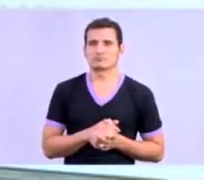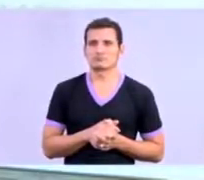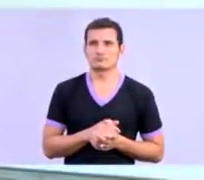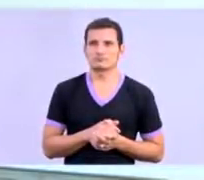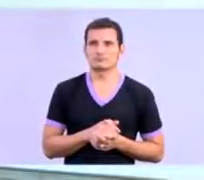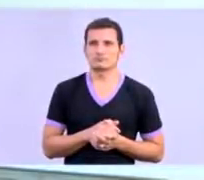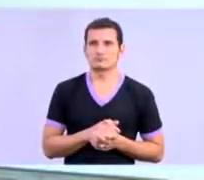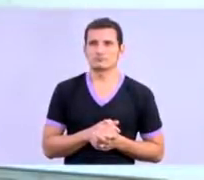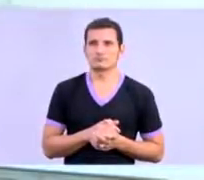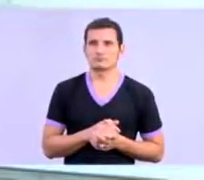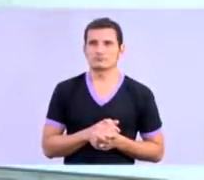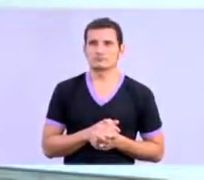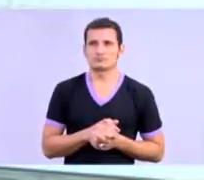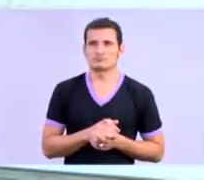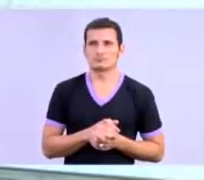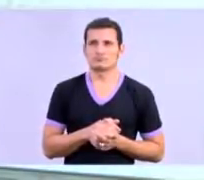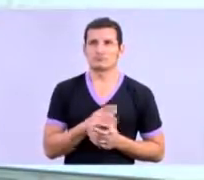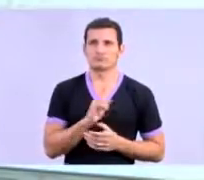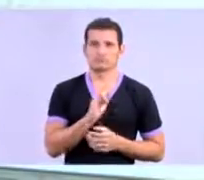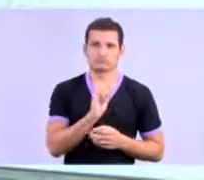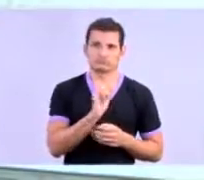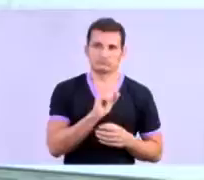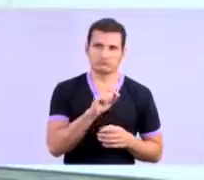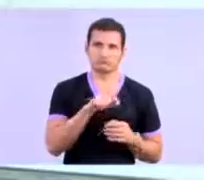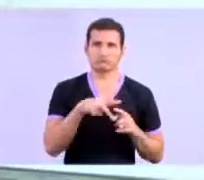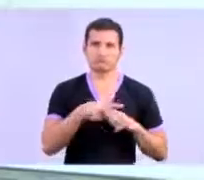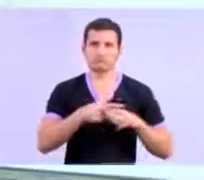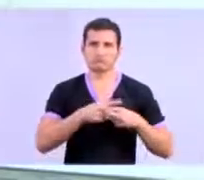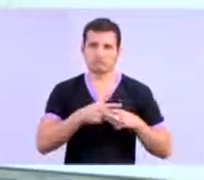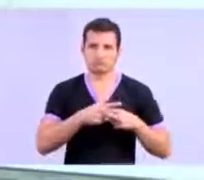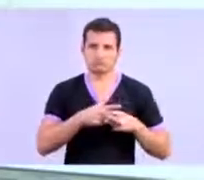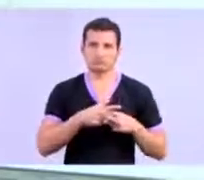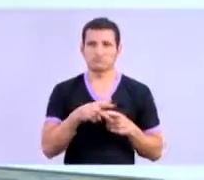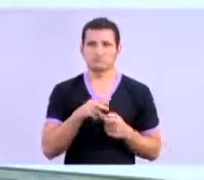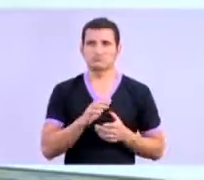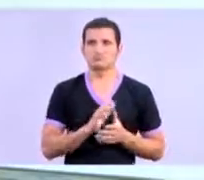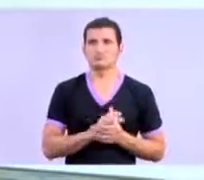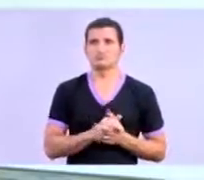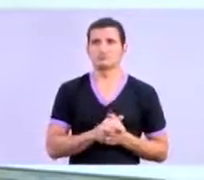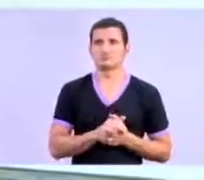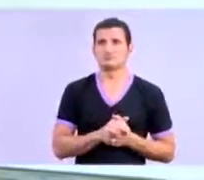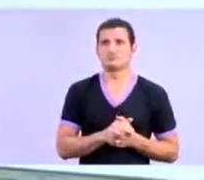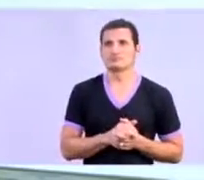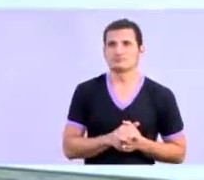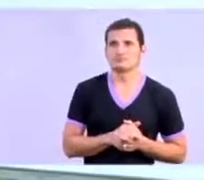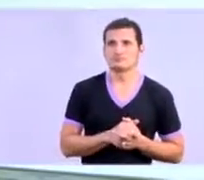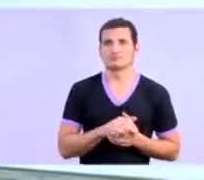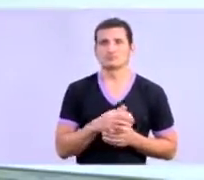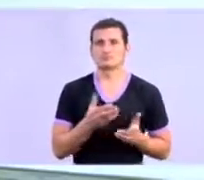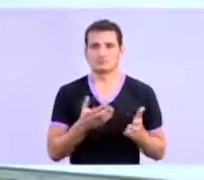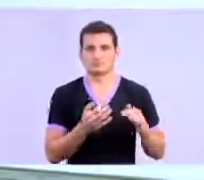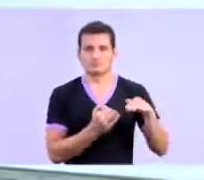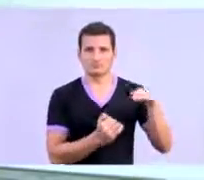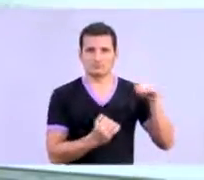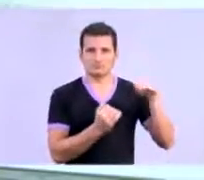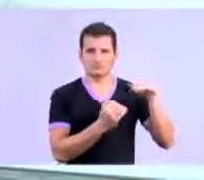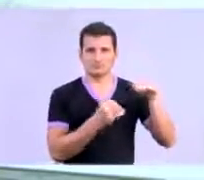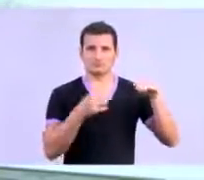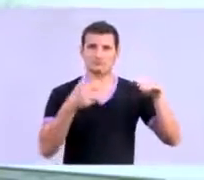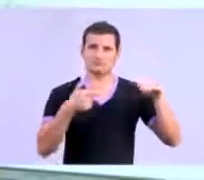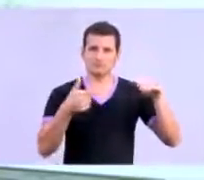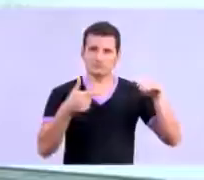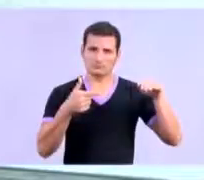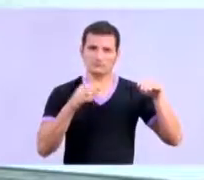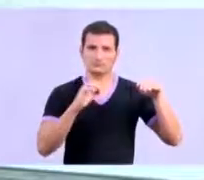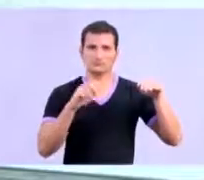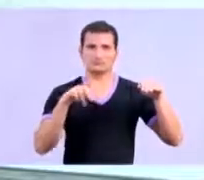procedimento qualquer que seja para consertar. Legal, mas digamos que não foi isso. Aí a gente vai para a camada 2,